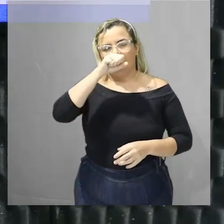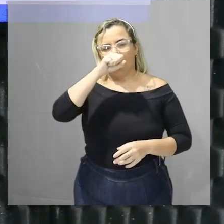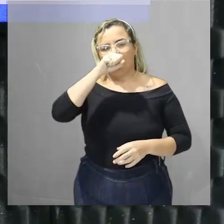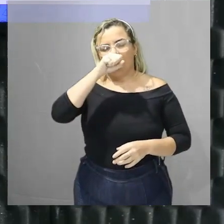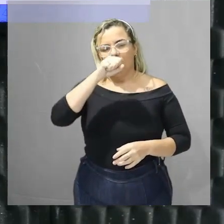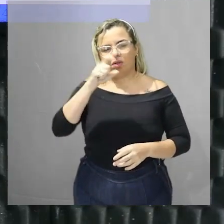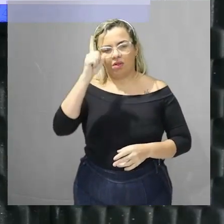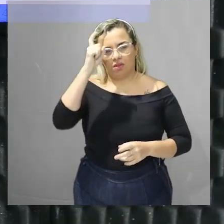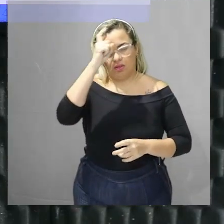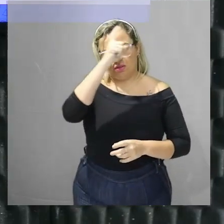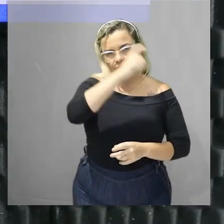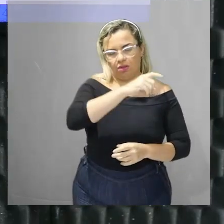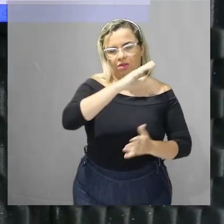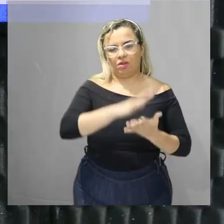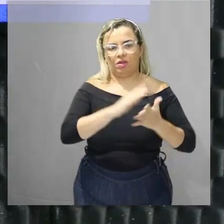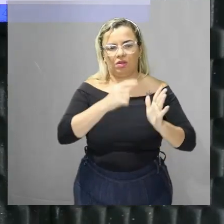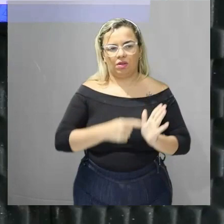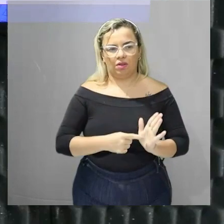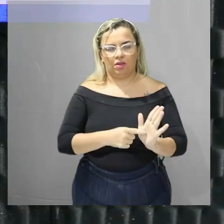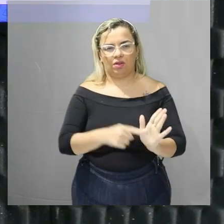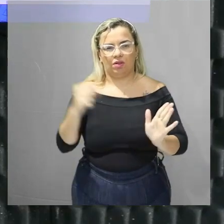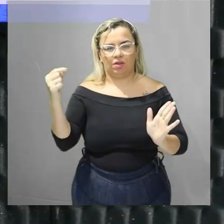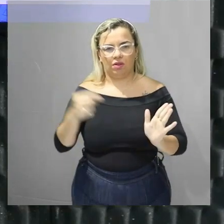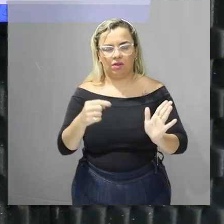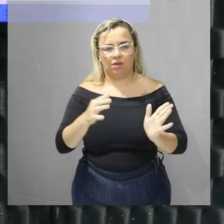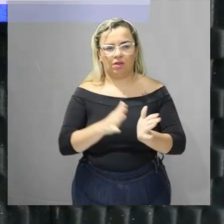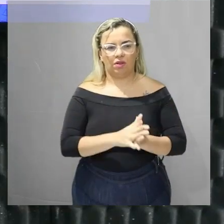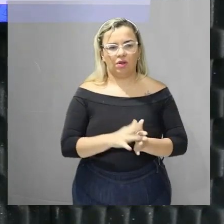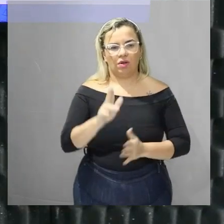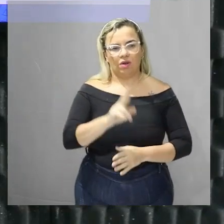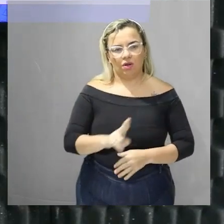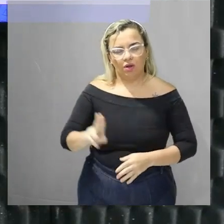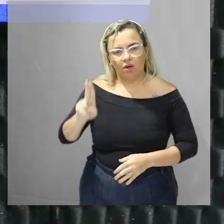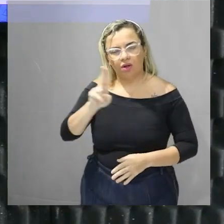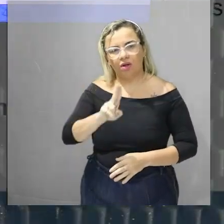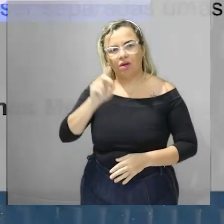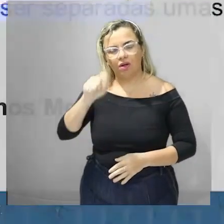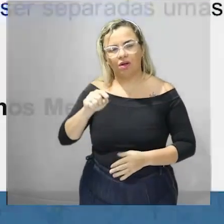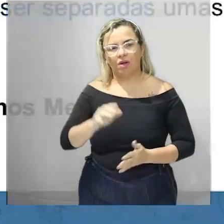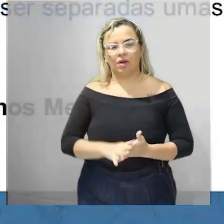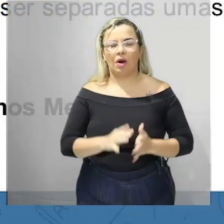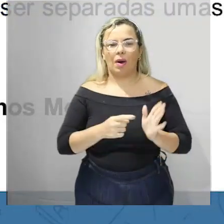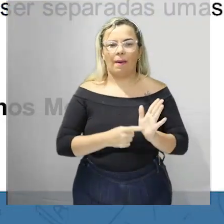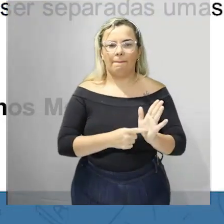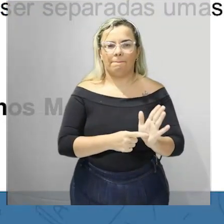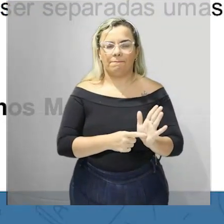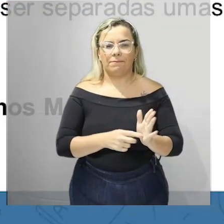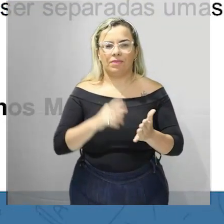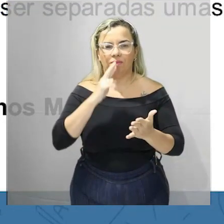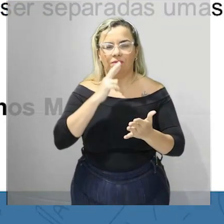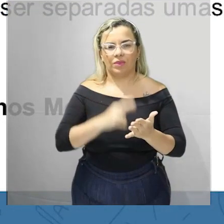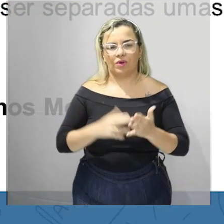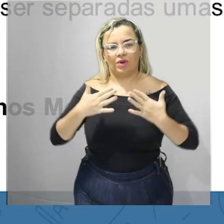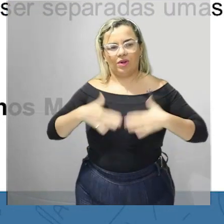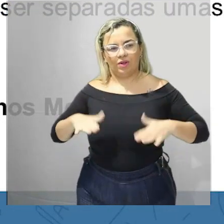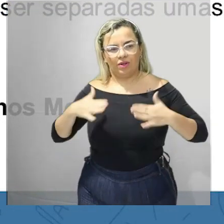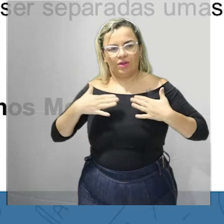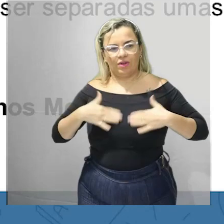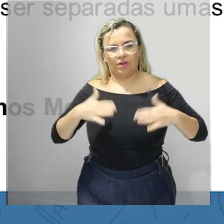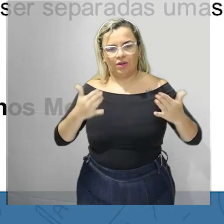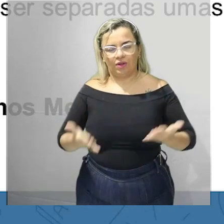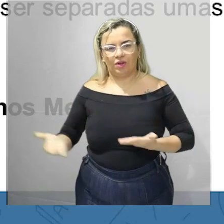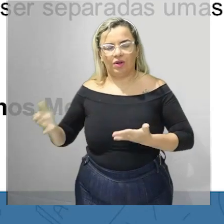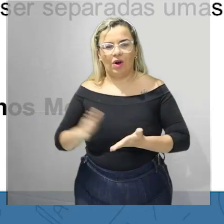questão complicada. E aí eu trouxe ela aqui justamente para trabalhar ela contigo, para te mostrar como dá para responder com calma. Tem um